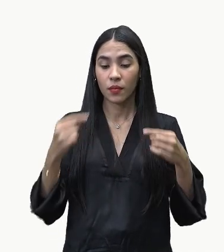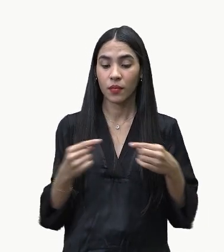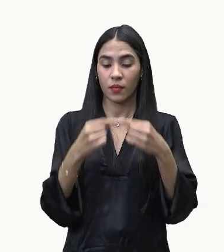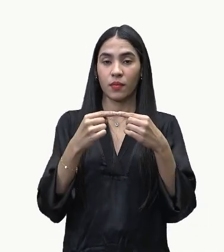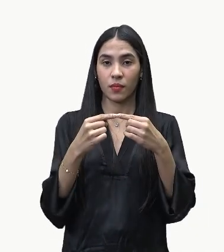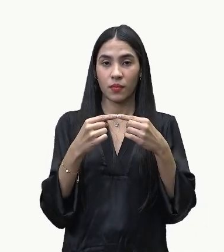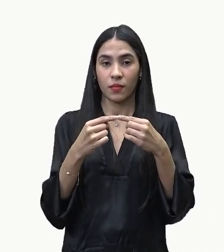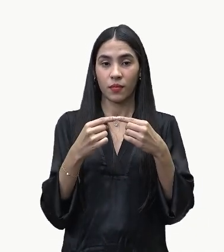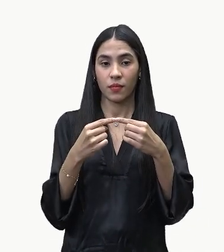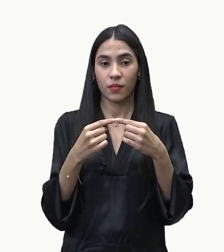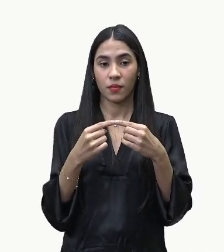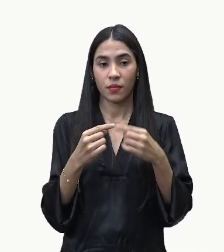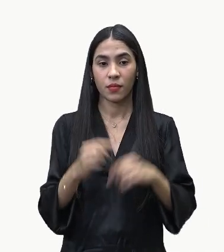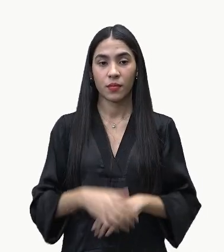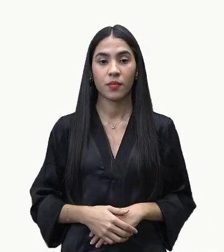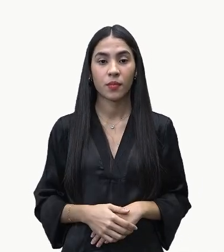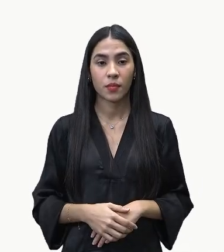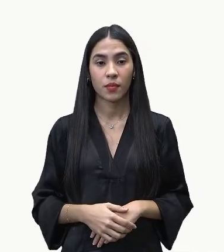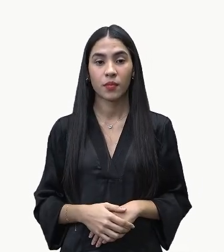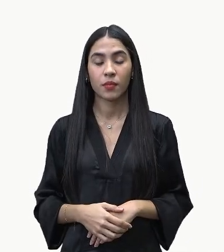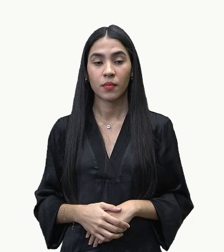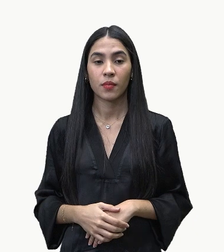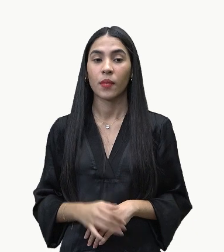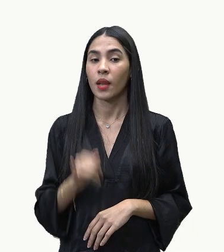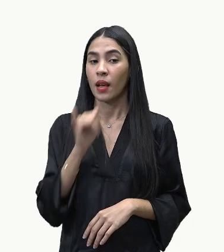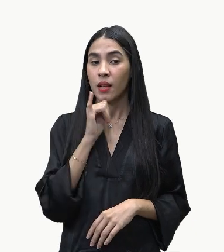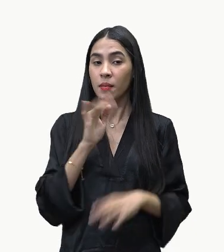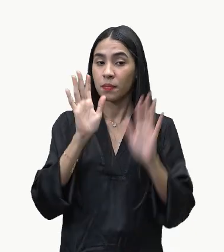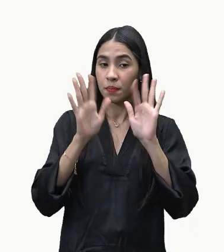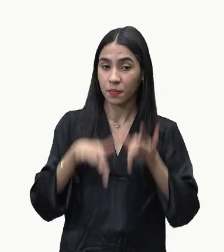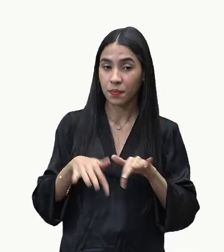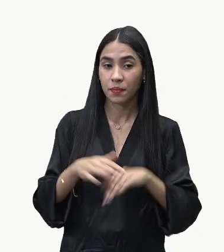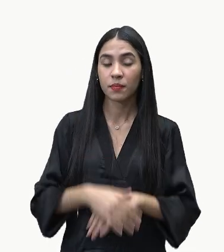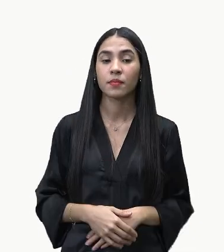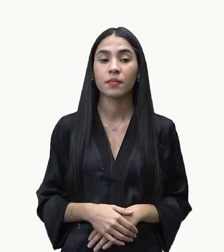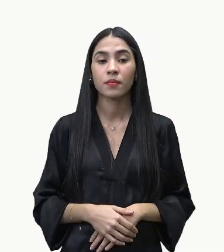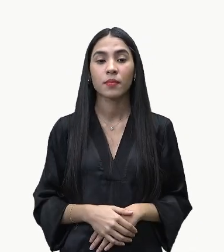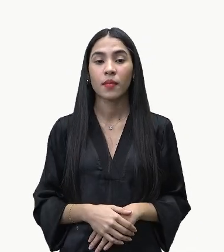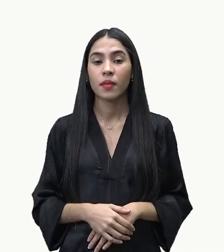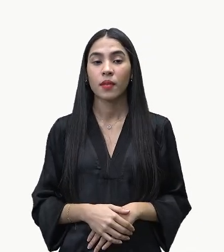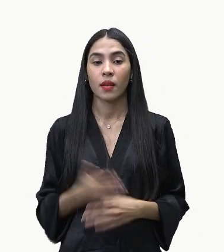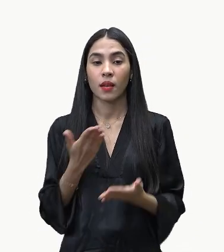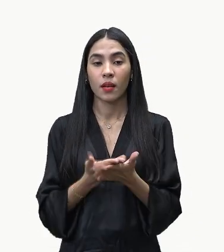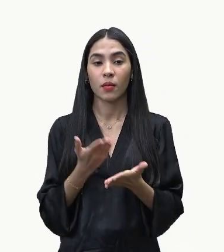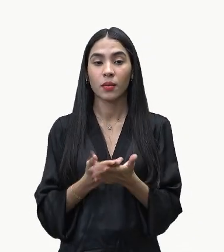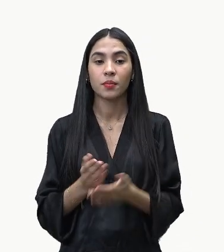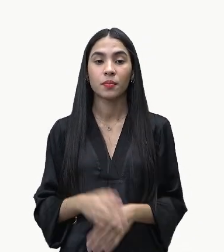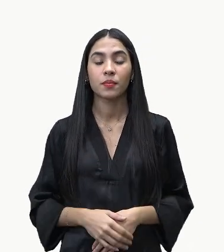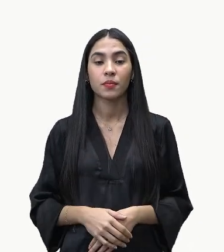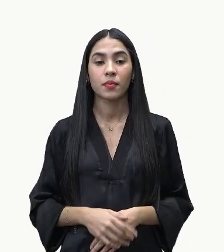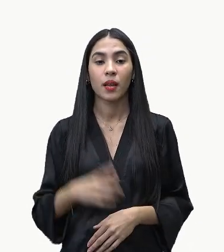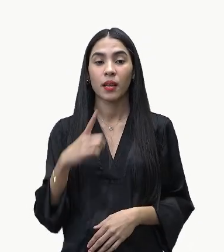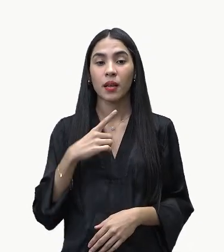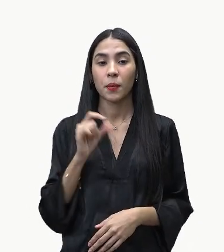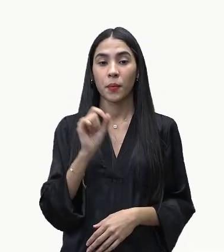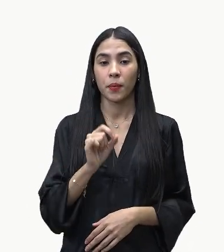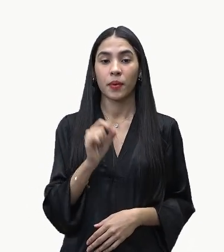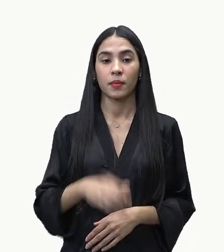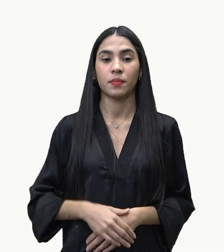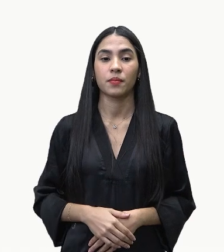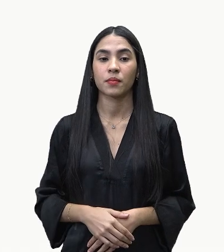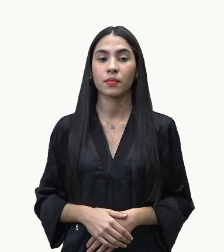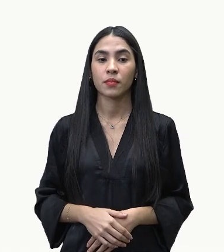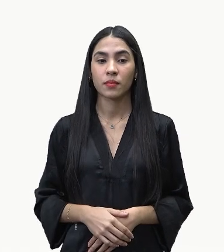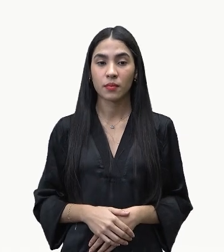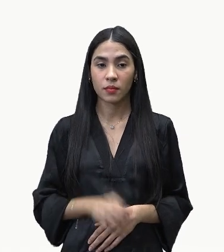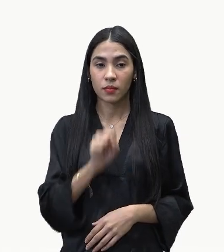como concordância ideológica. E para finalizar, aqui na nossa aula, temos justamente